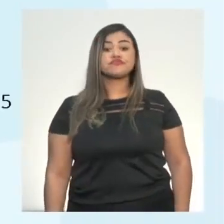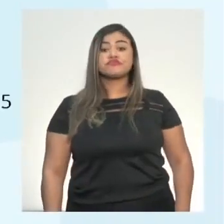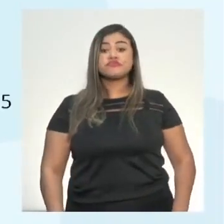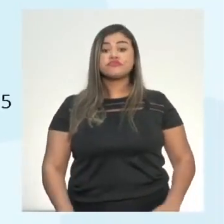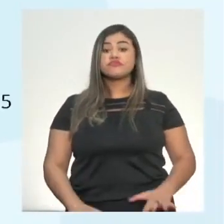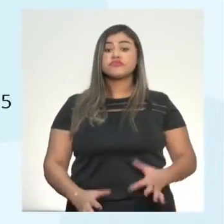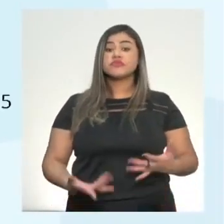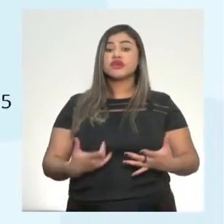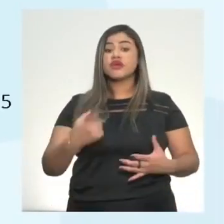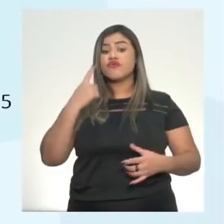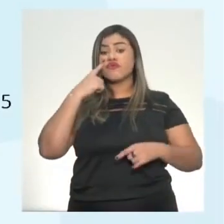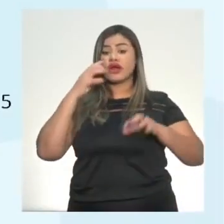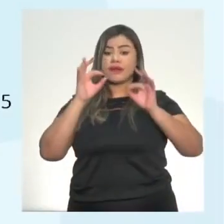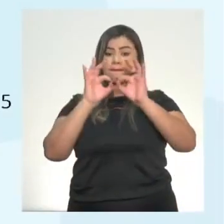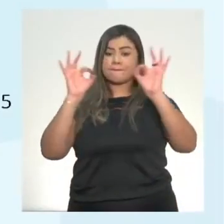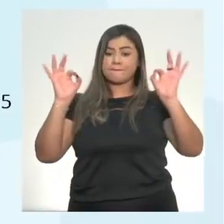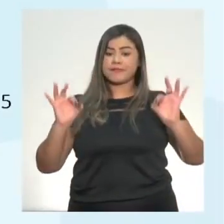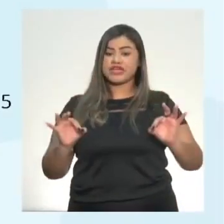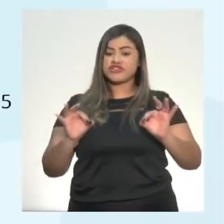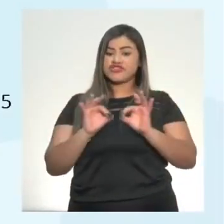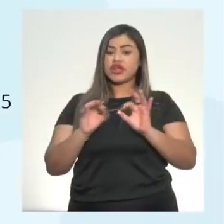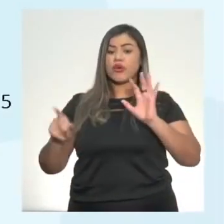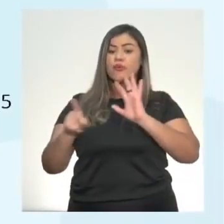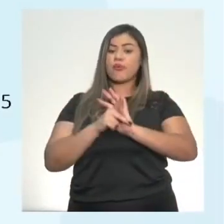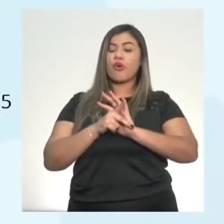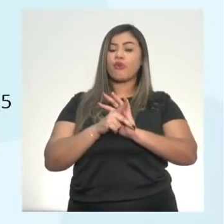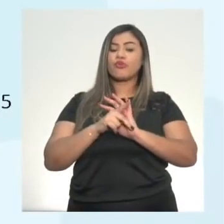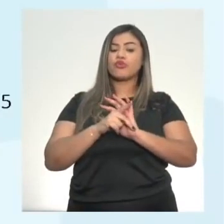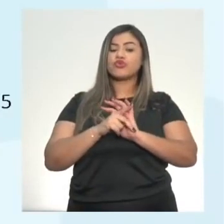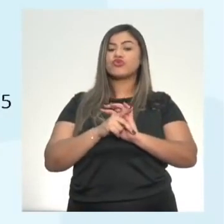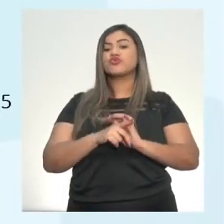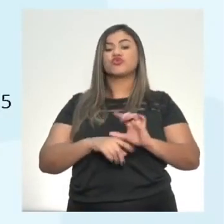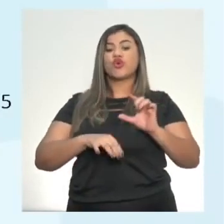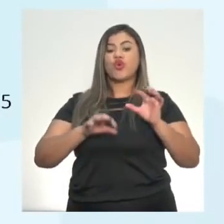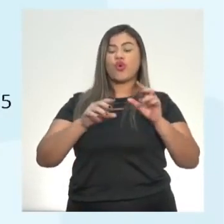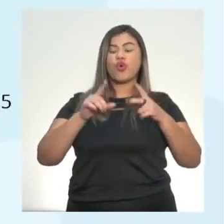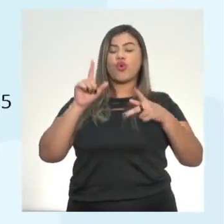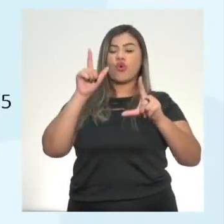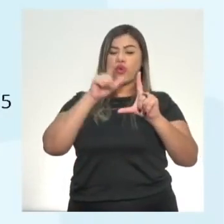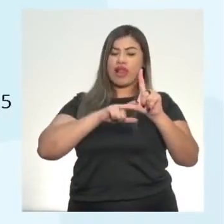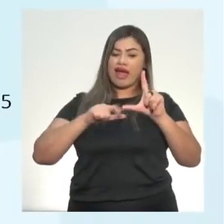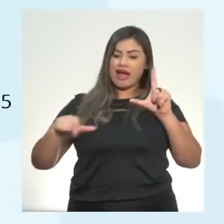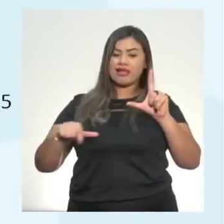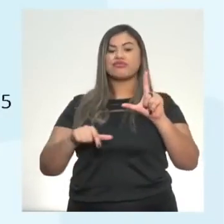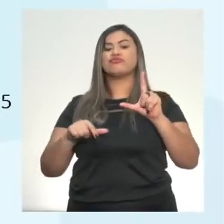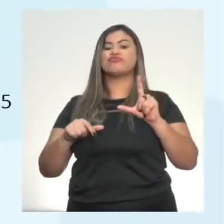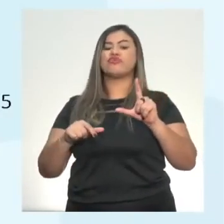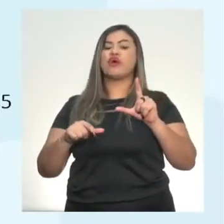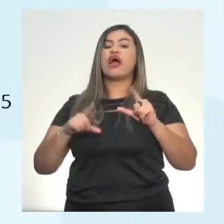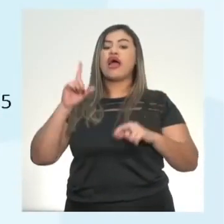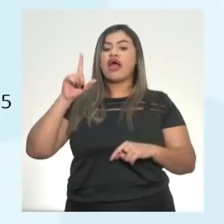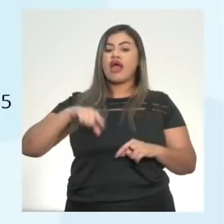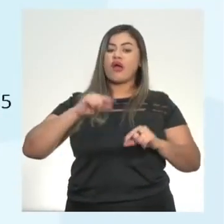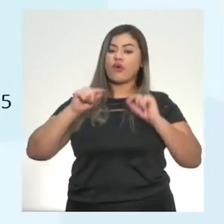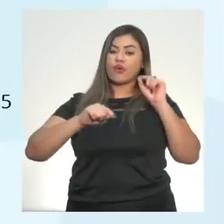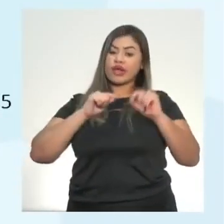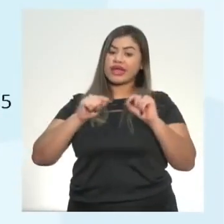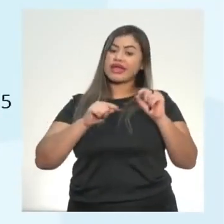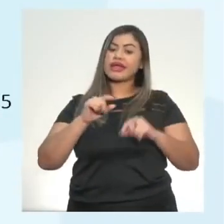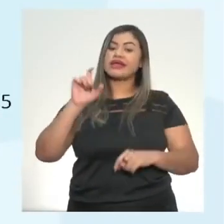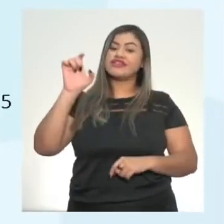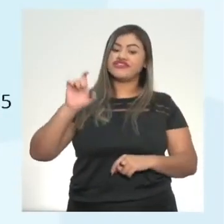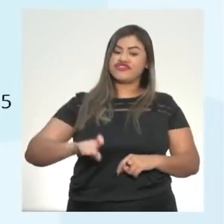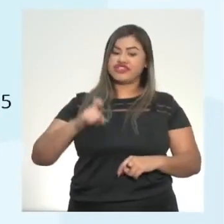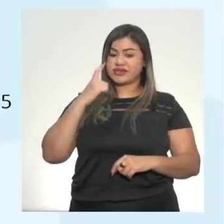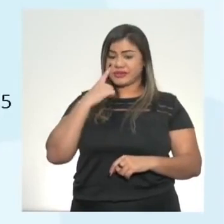Determine a medida desconhecida do lado e do ângulo. Nós temos um lado chamado de